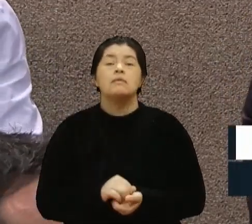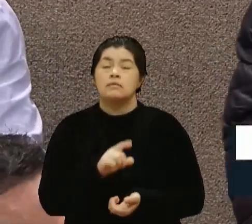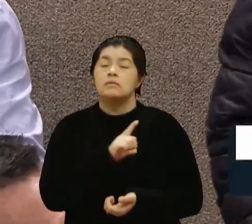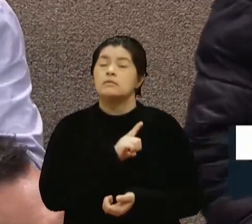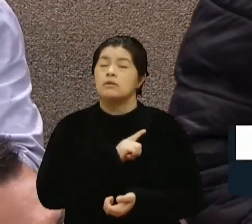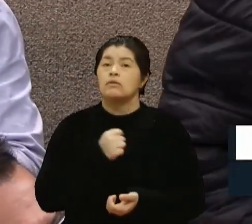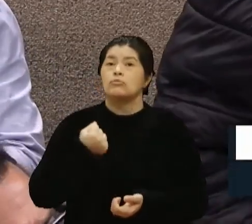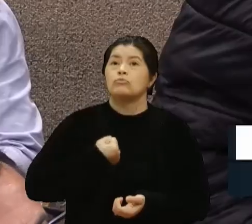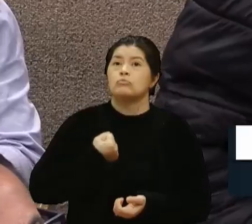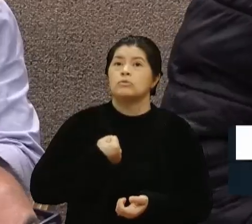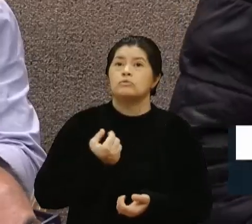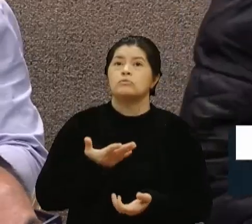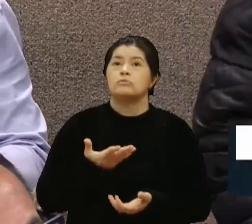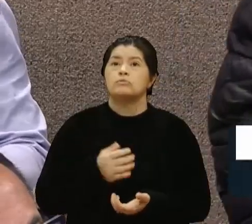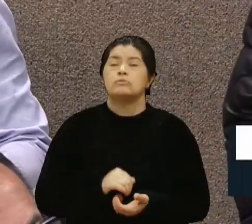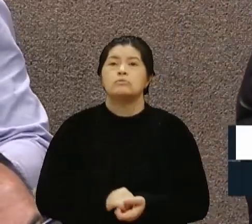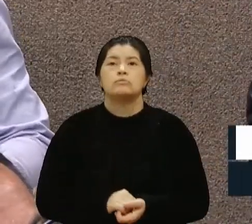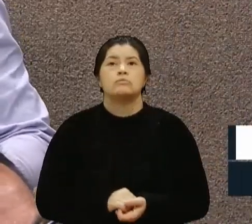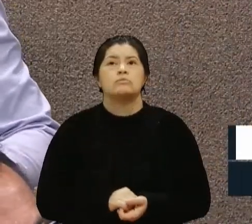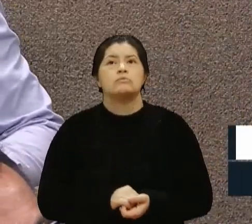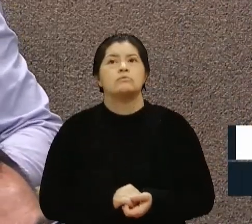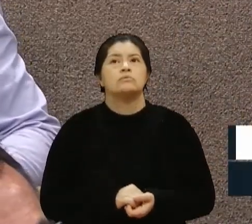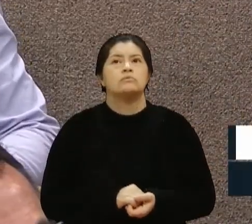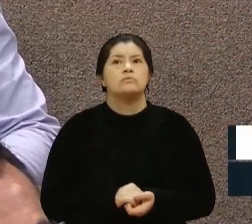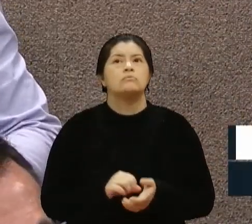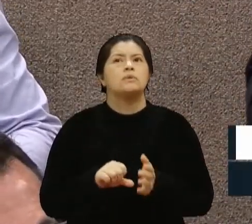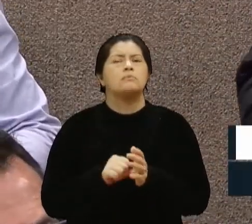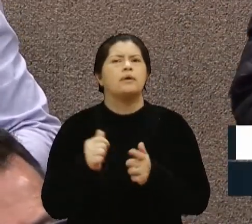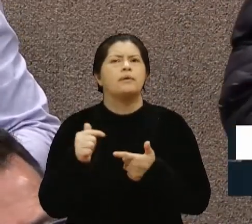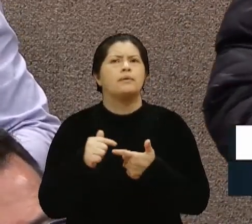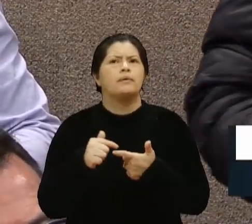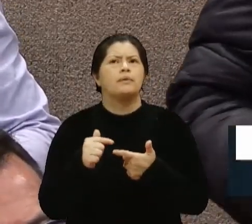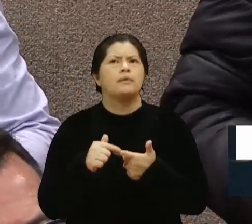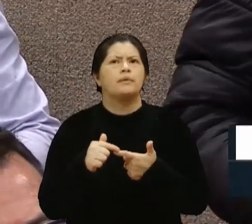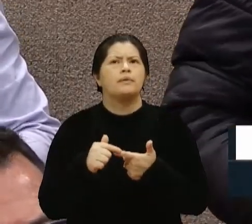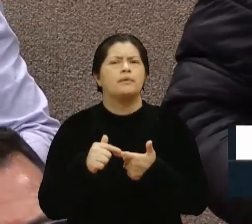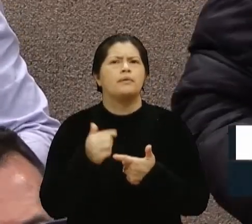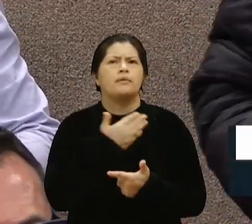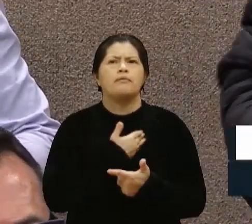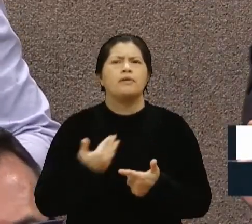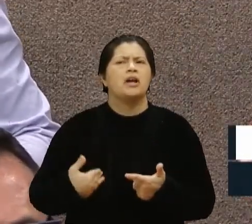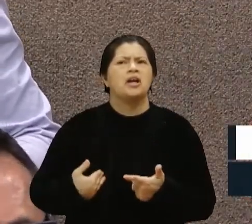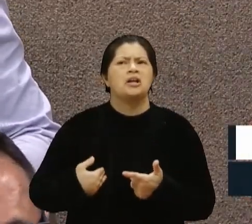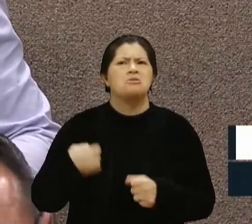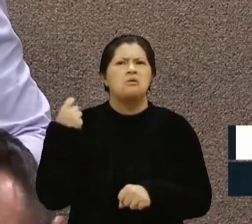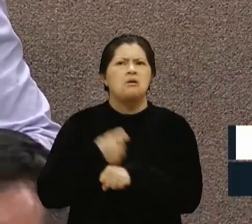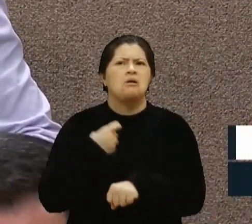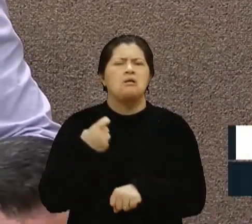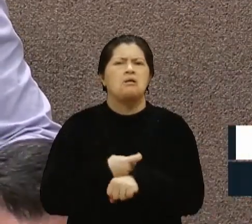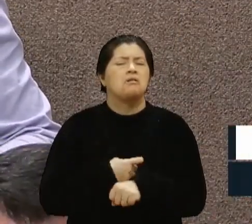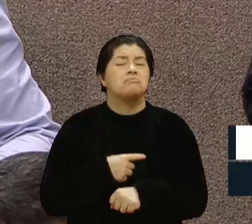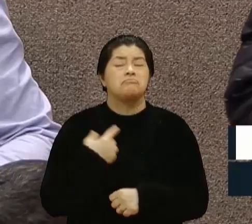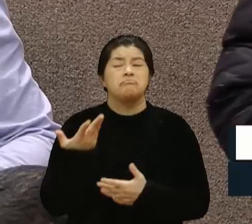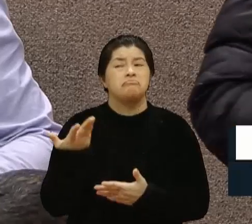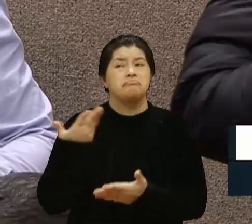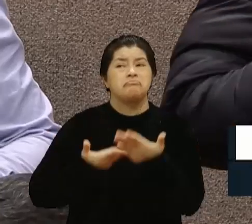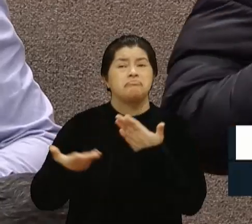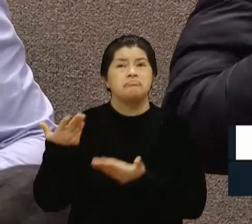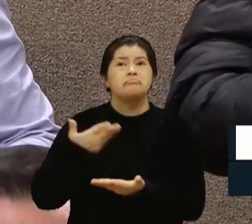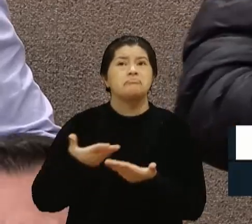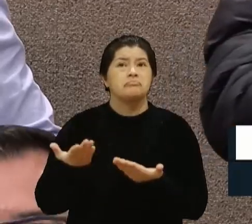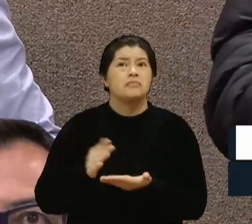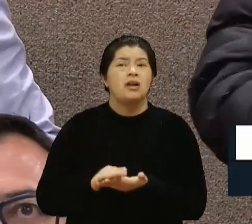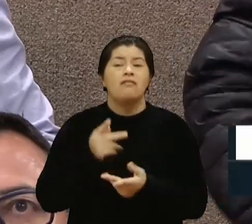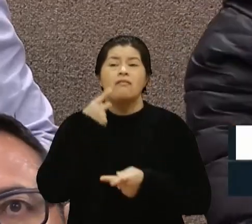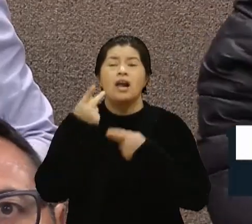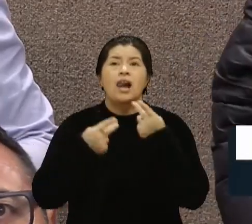números. Primeiro que o governo foi teimoso, não ouviu, construir 31 escolas de educação infantil, quando eu